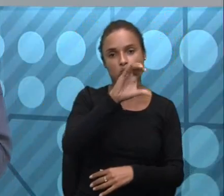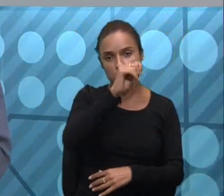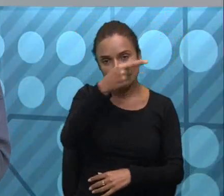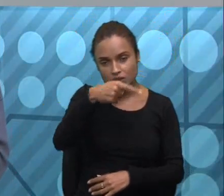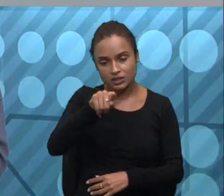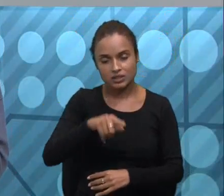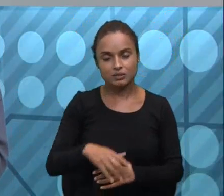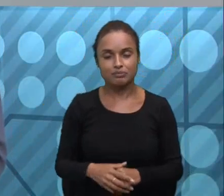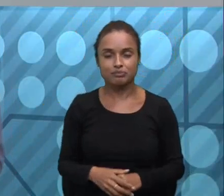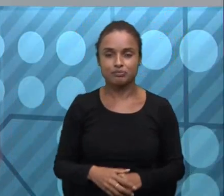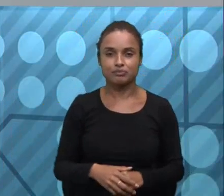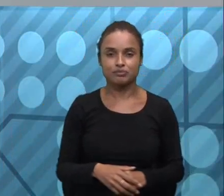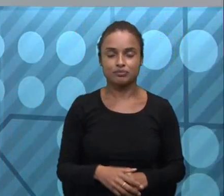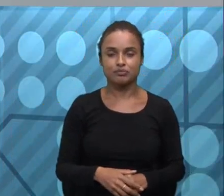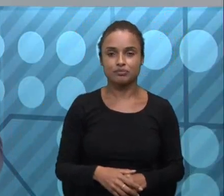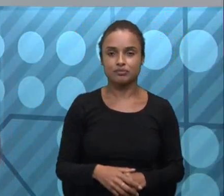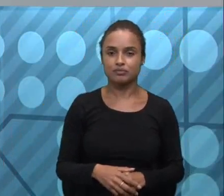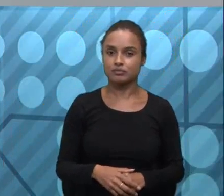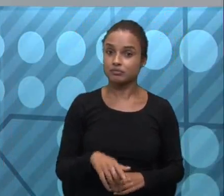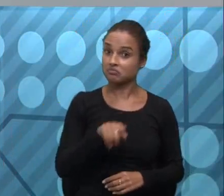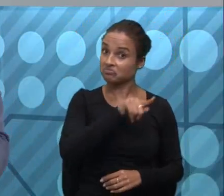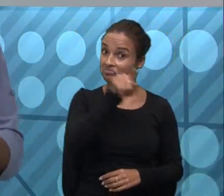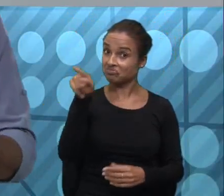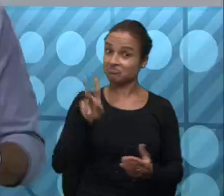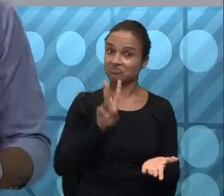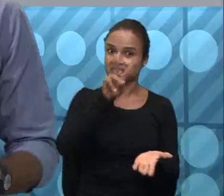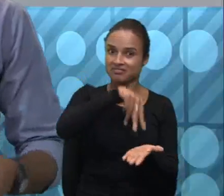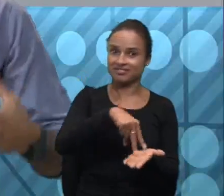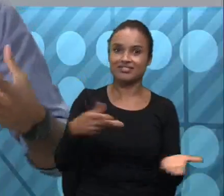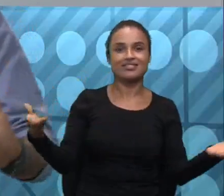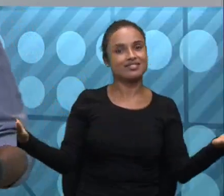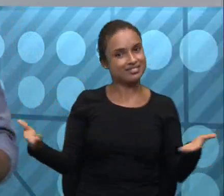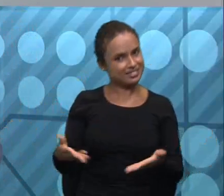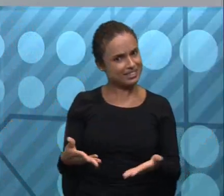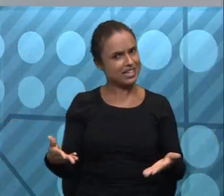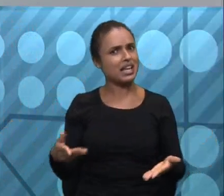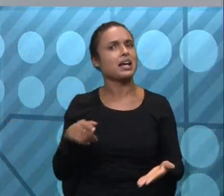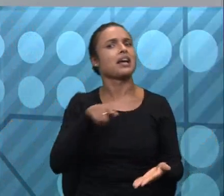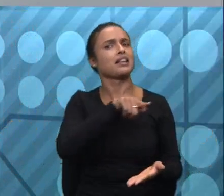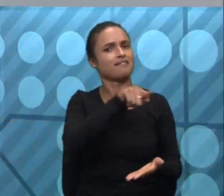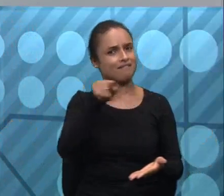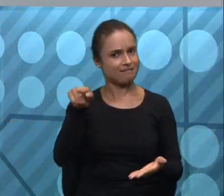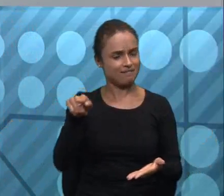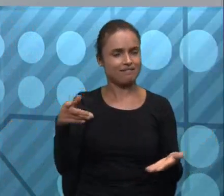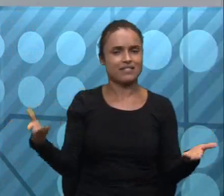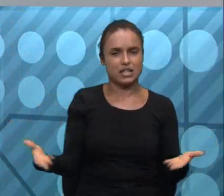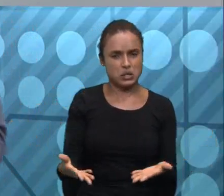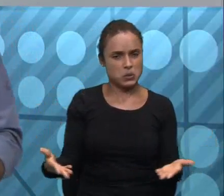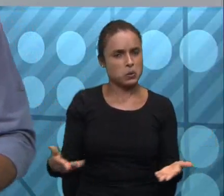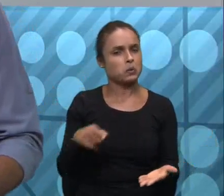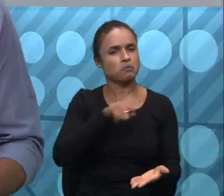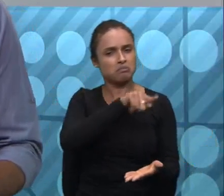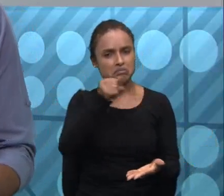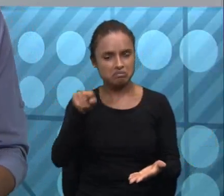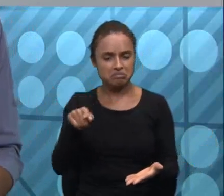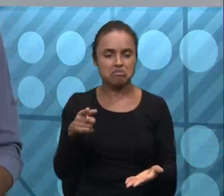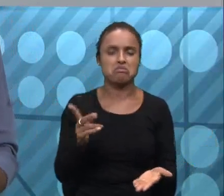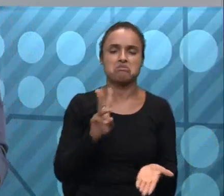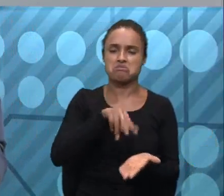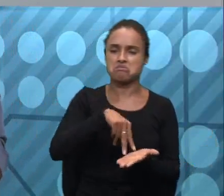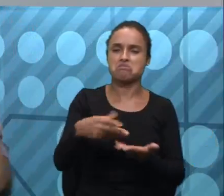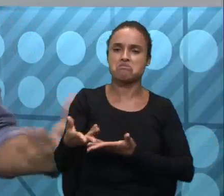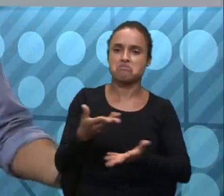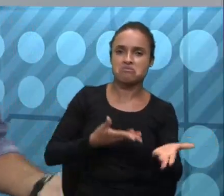lá. Será que a gente tem mais? Vocês estão participando demais agora. Agora sim a gente vê bastante engajamento de vocês e pensando